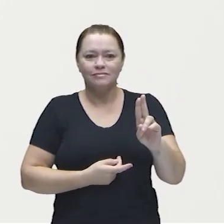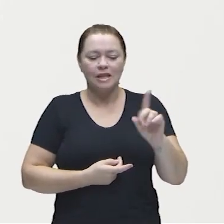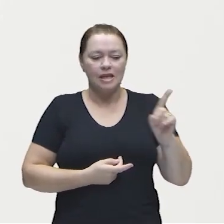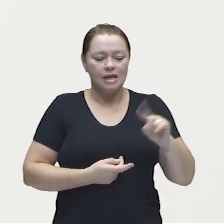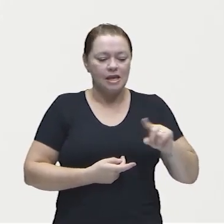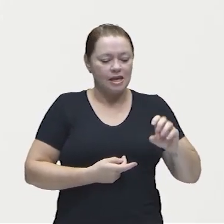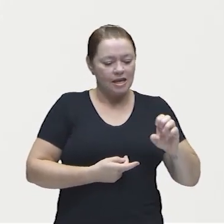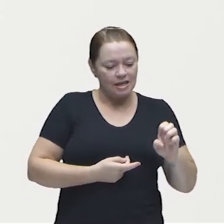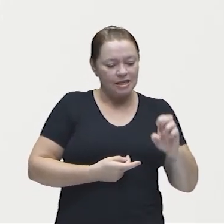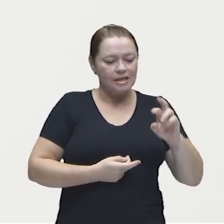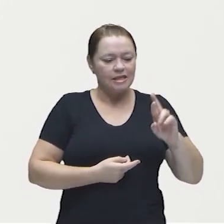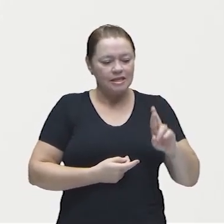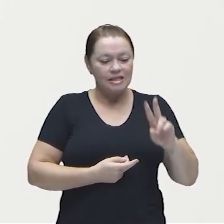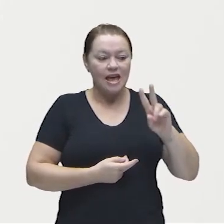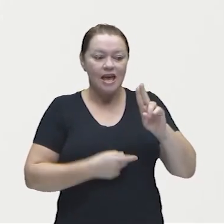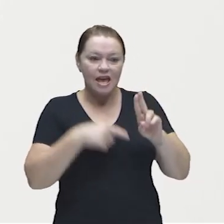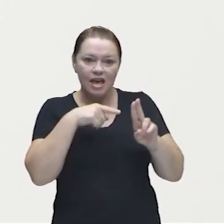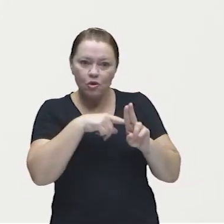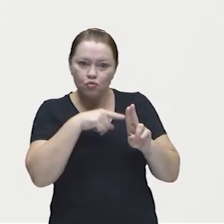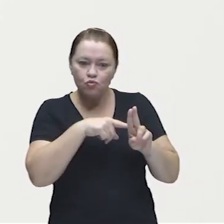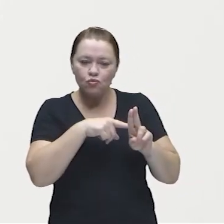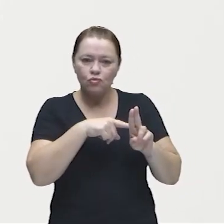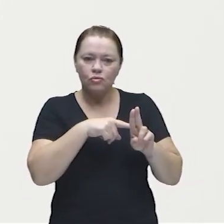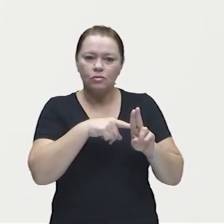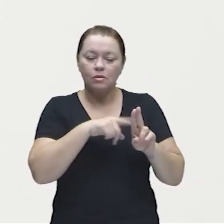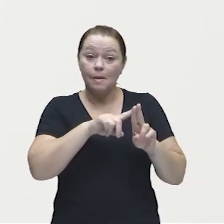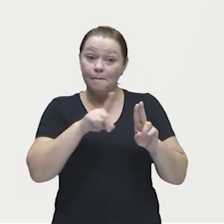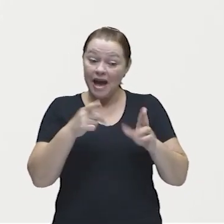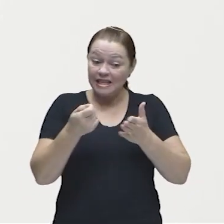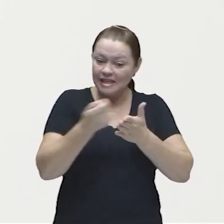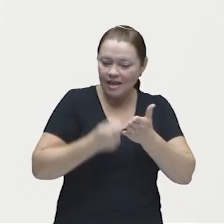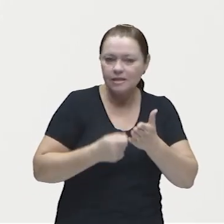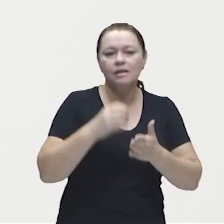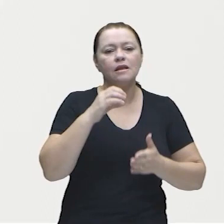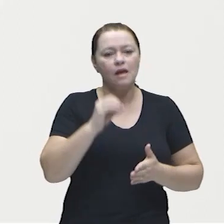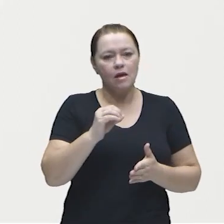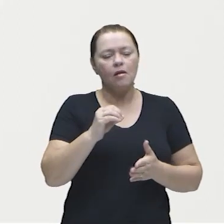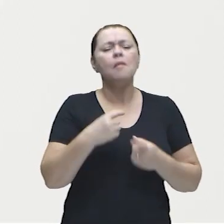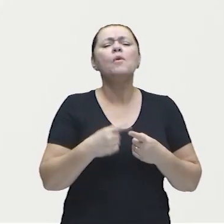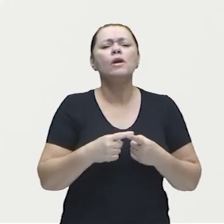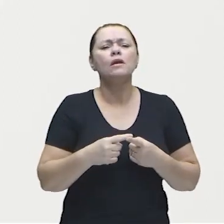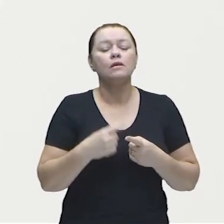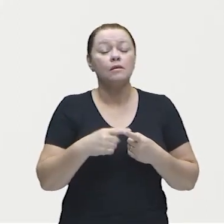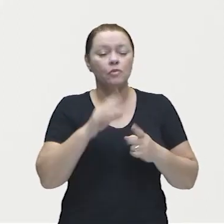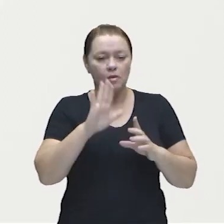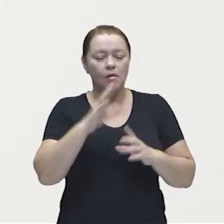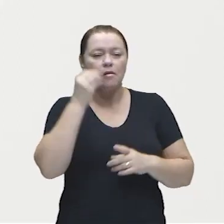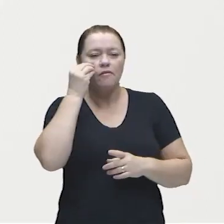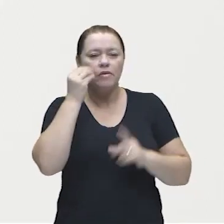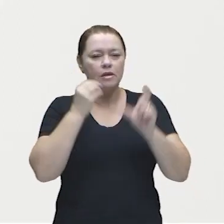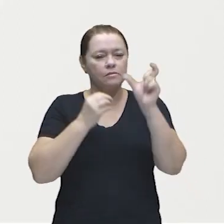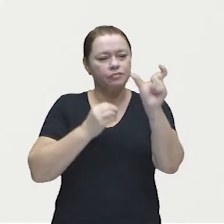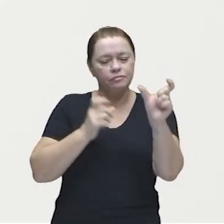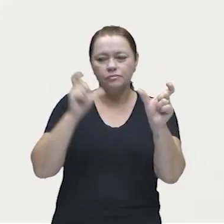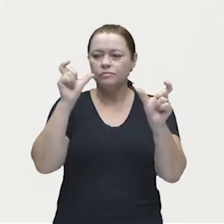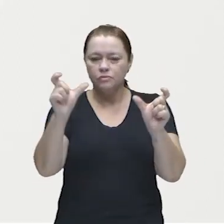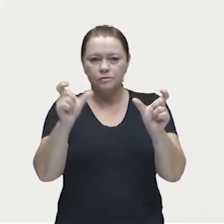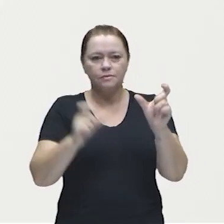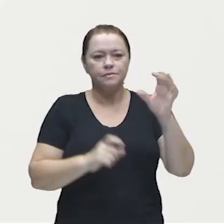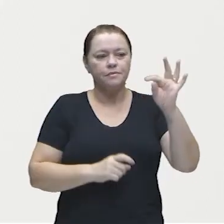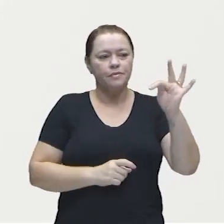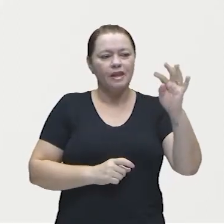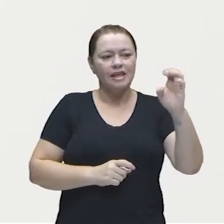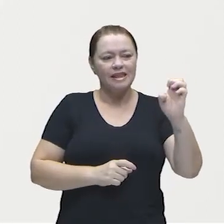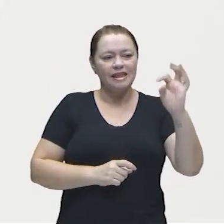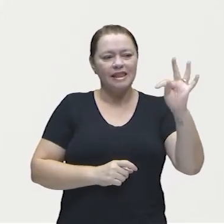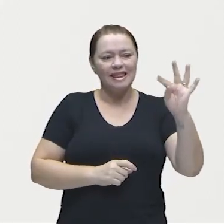Mas por que, professora? Vamos ler aqui agora. Observe essas outras duas palavras aqui, ó. Teto e